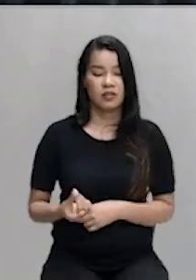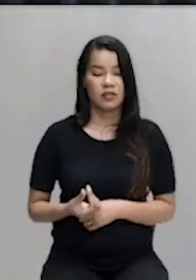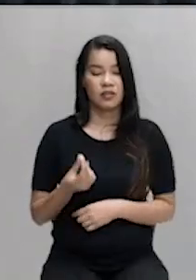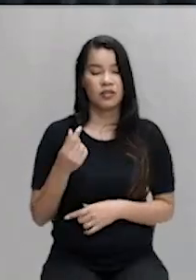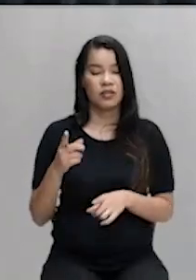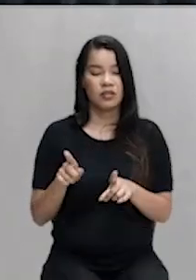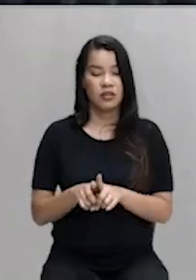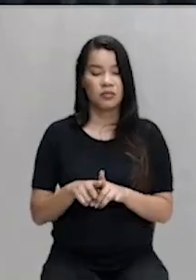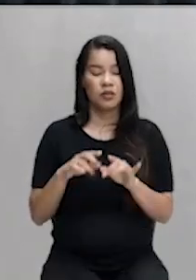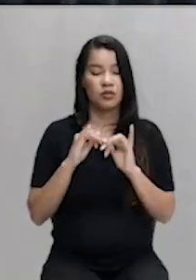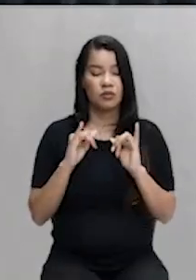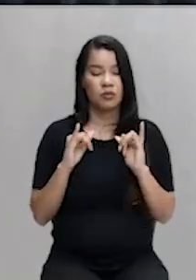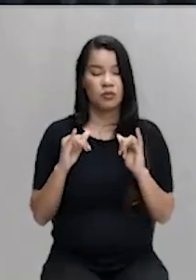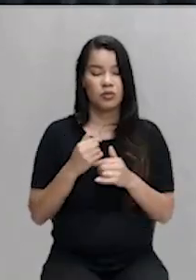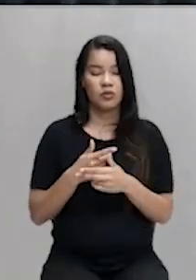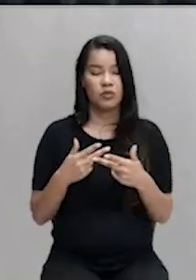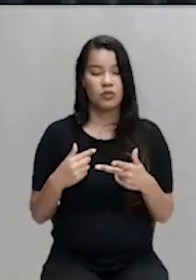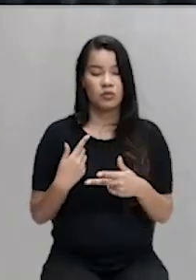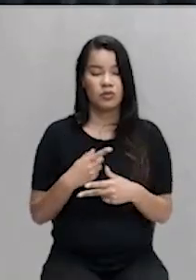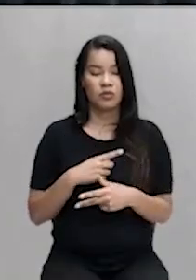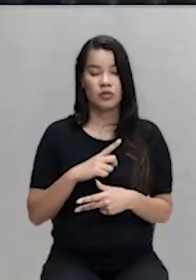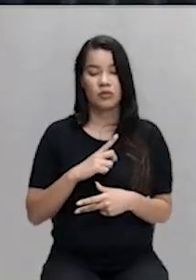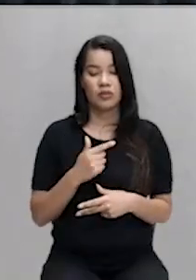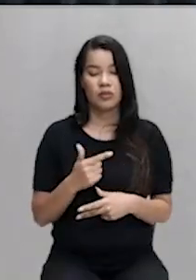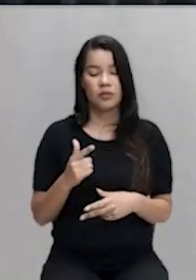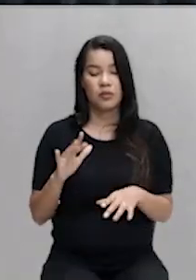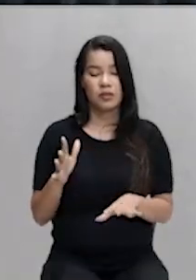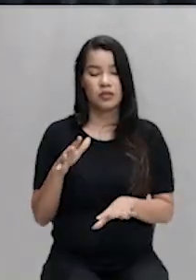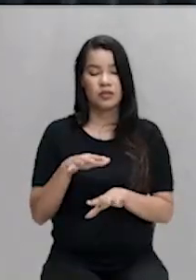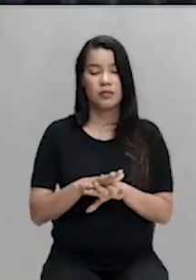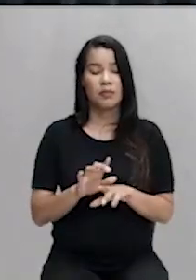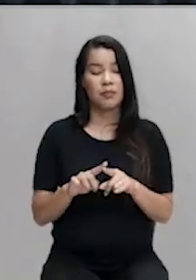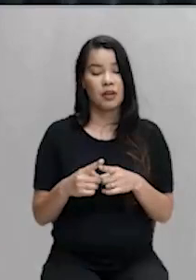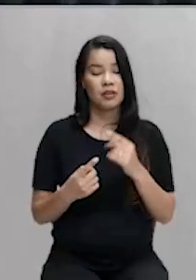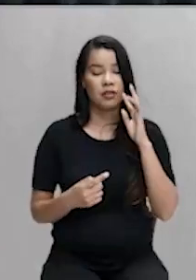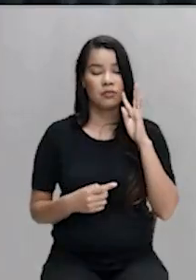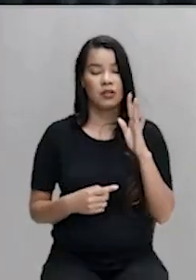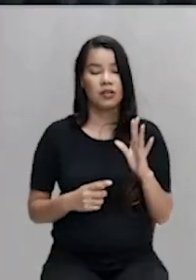que a gente não tem tanto acesso, mas imaginem vocês que ele foi vendido